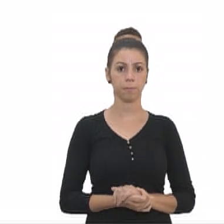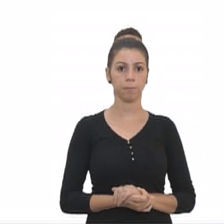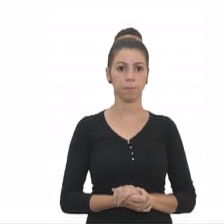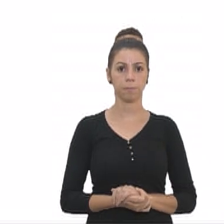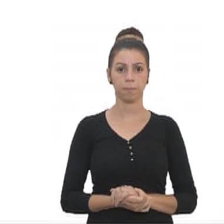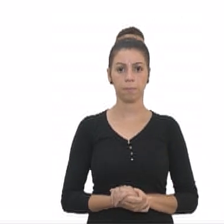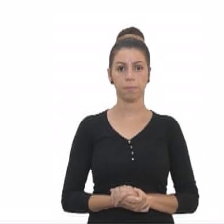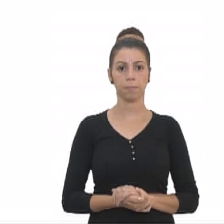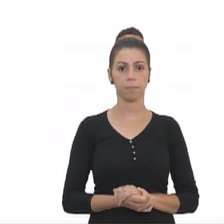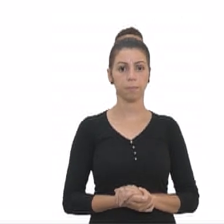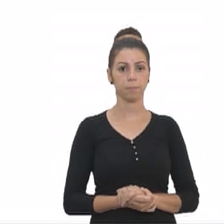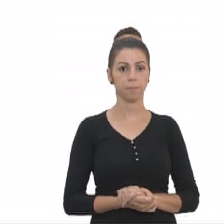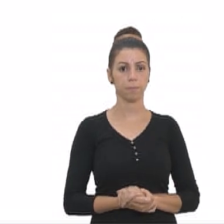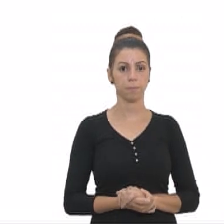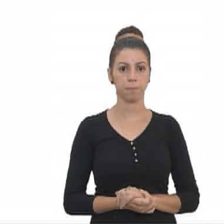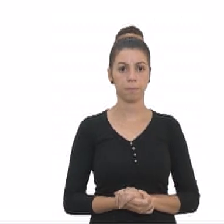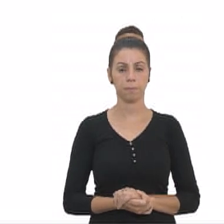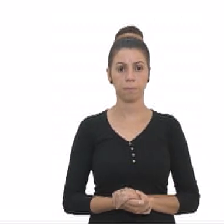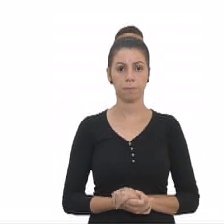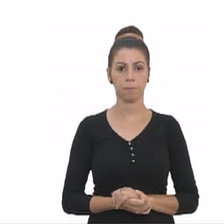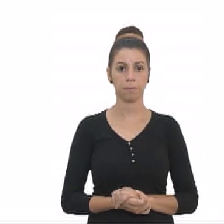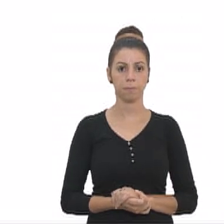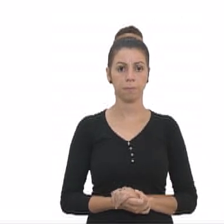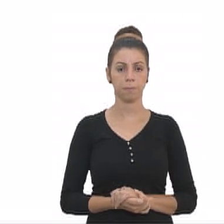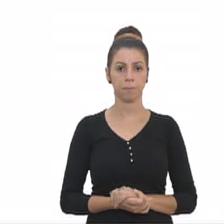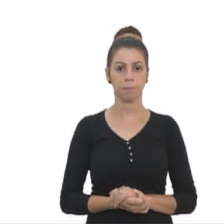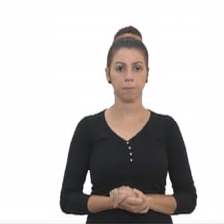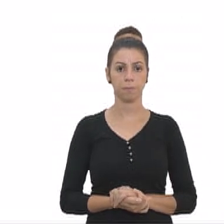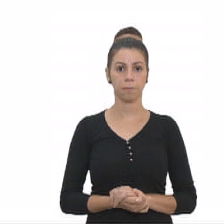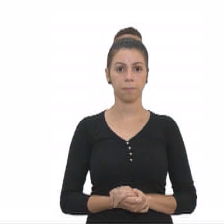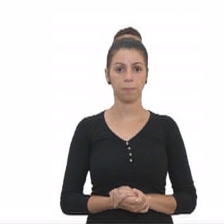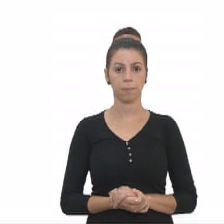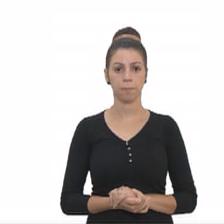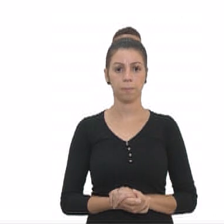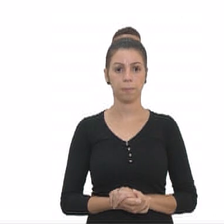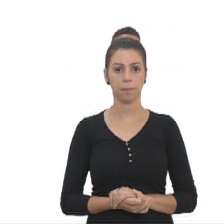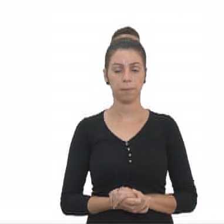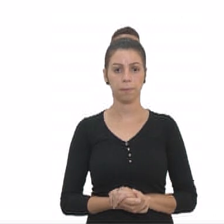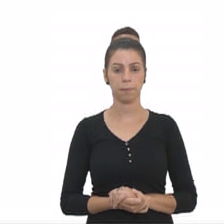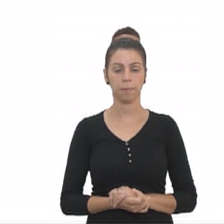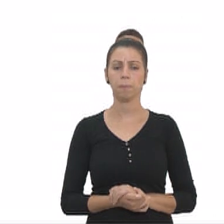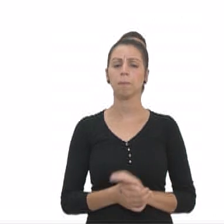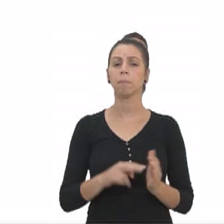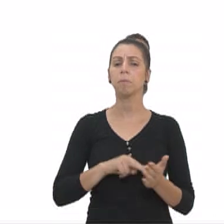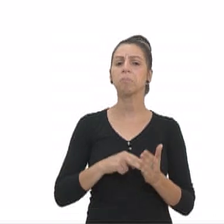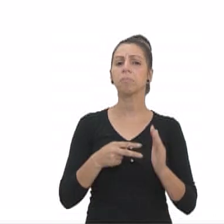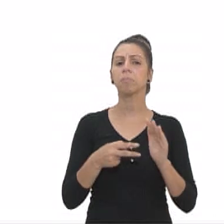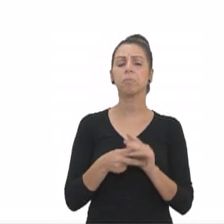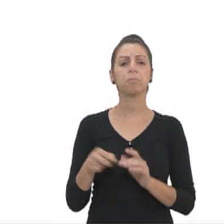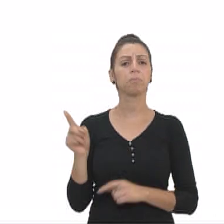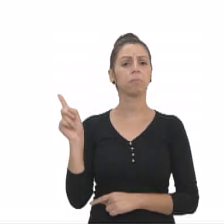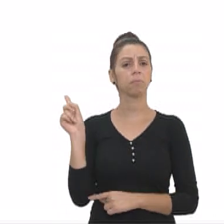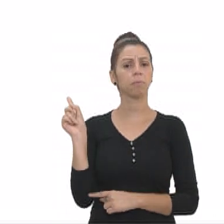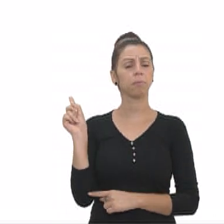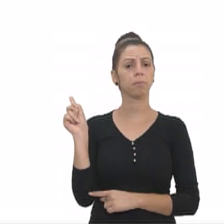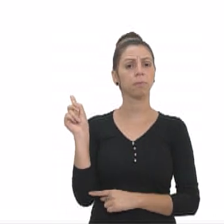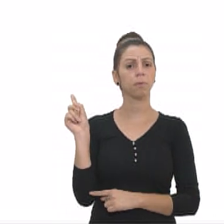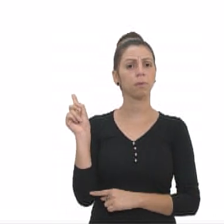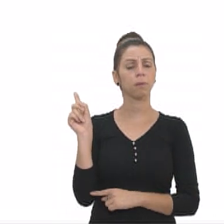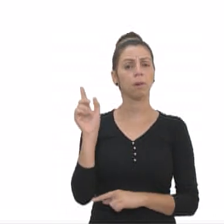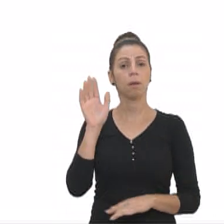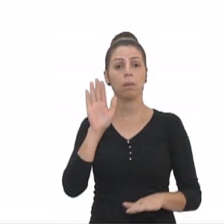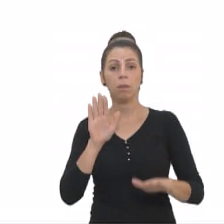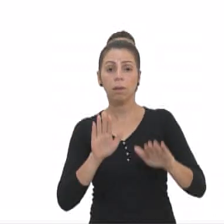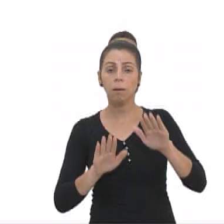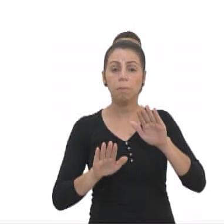la negación e el verbo conjugado. Ou seja, dependendo